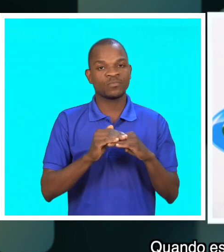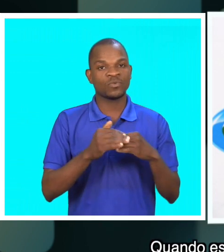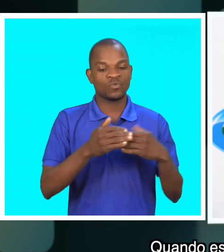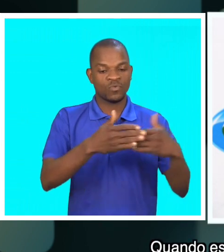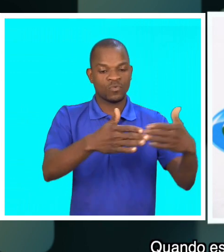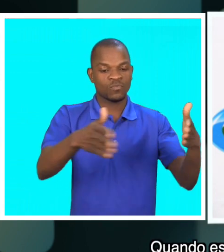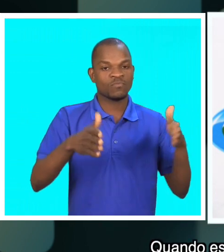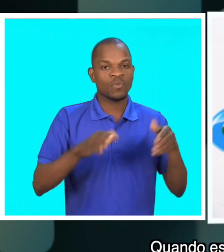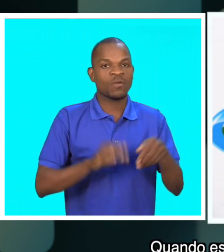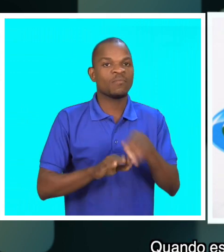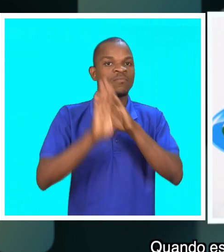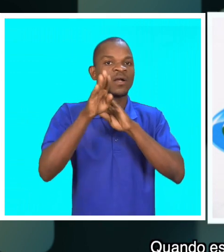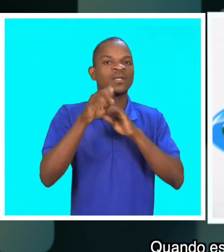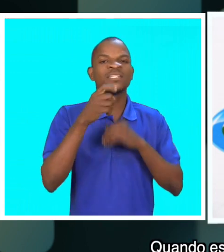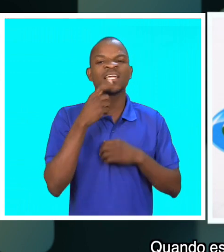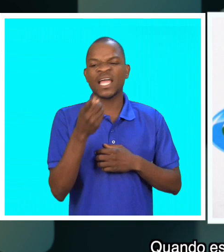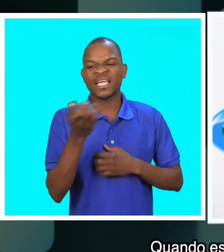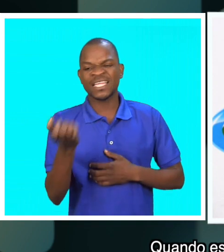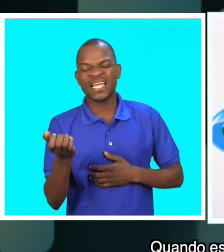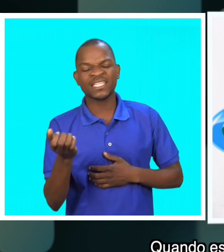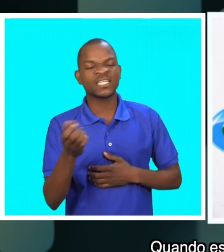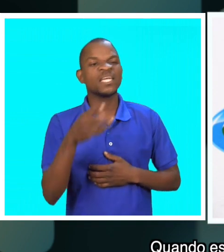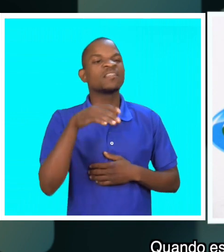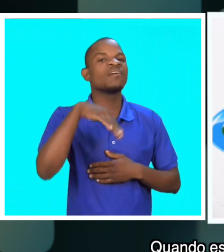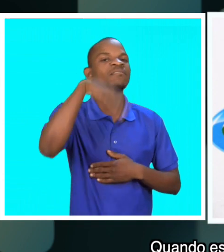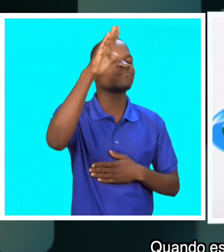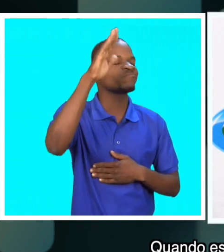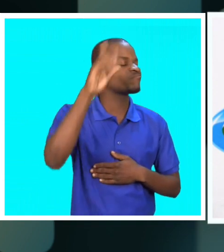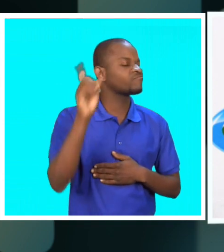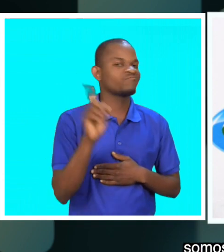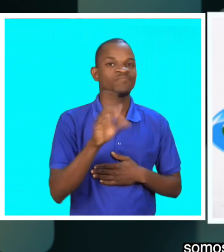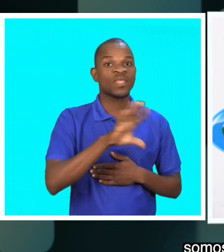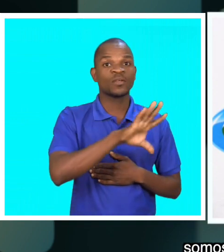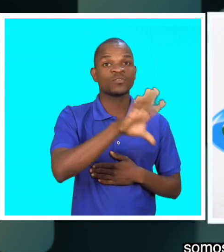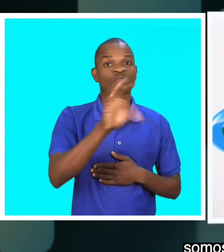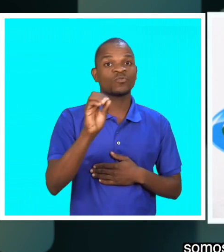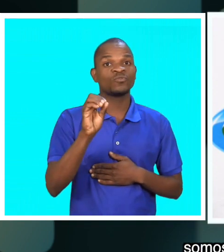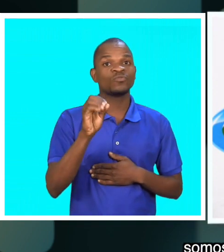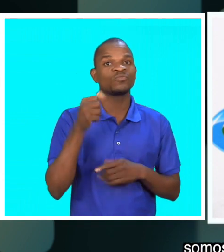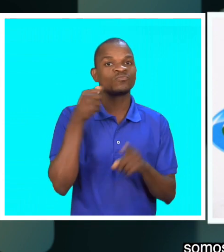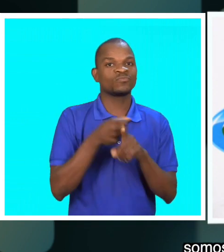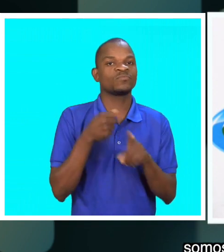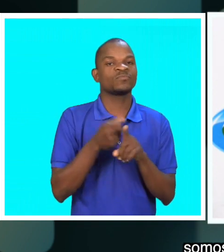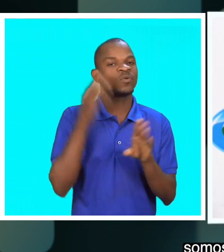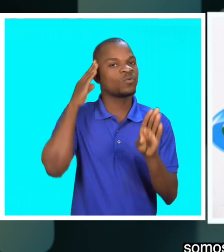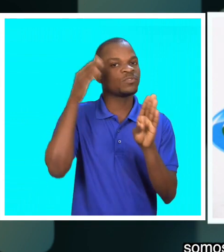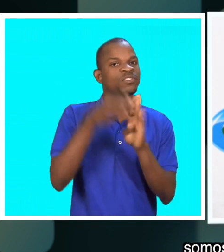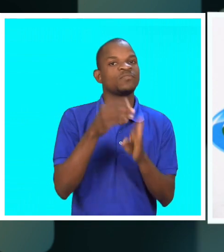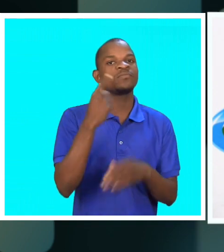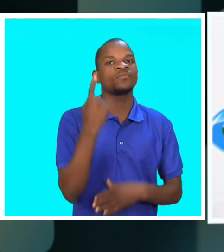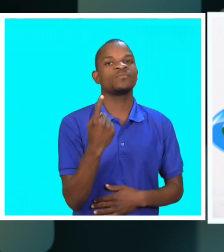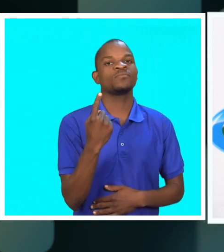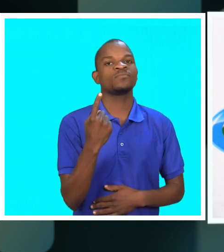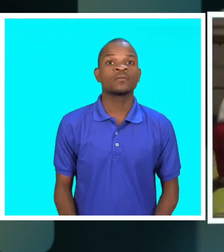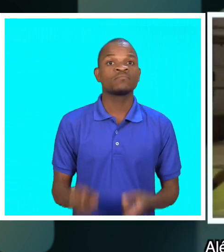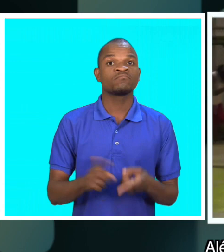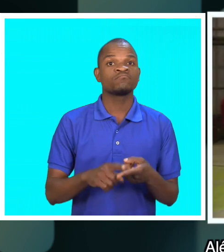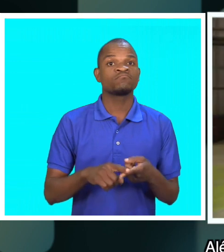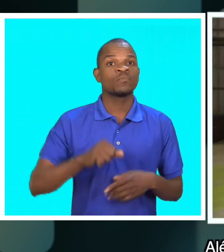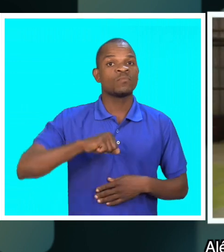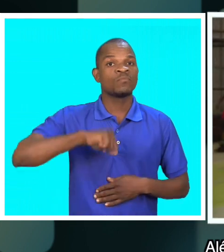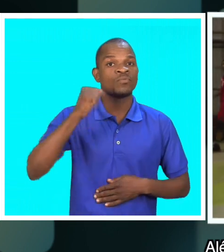quando estamos no campo, já não existe mais nova, mais velha. Somos todas a lutar por um único objetivo.